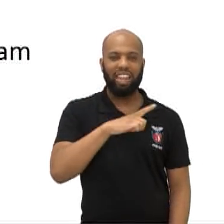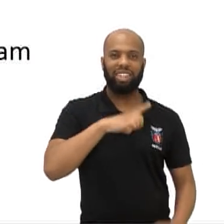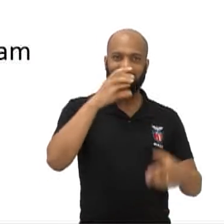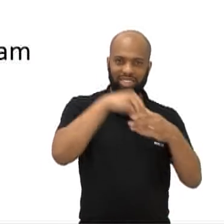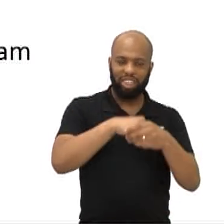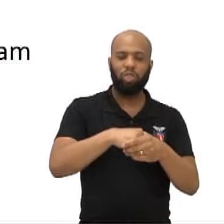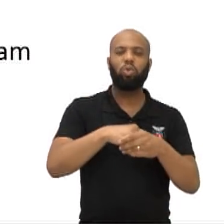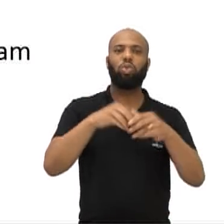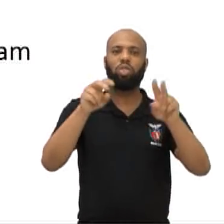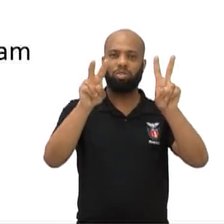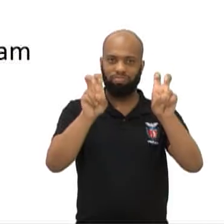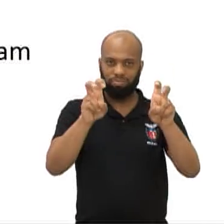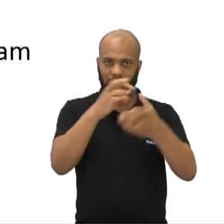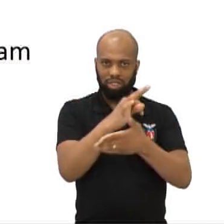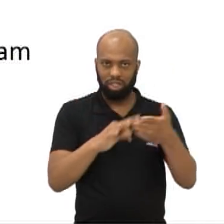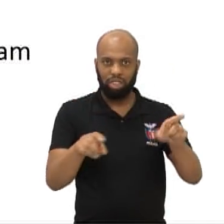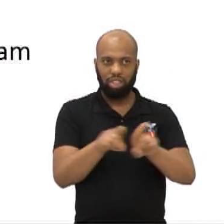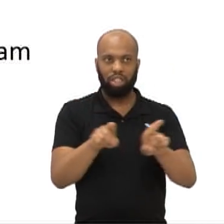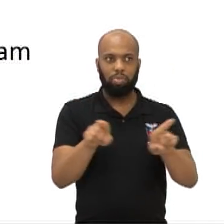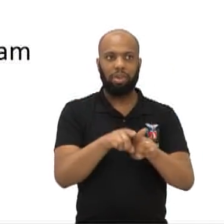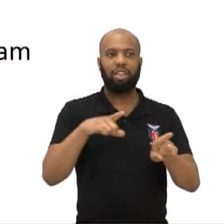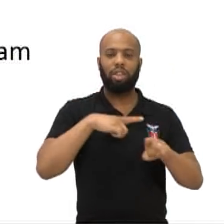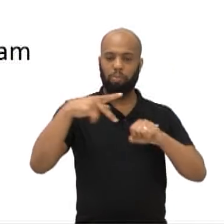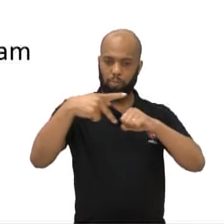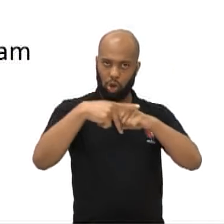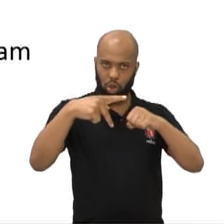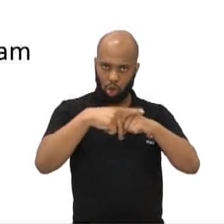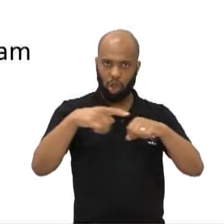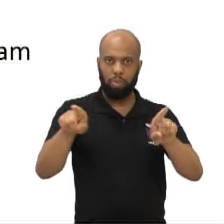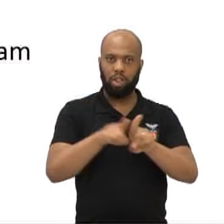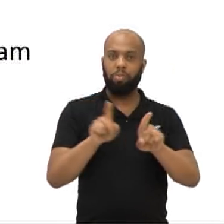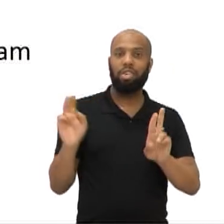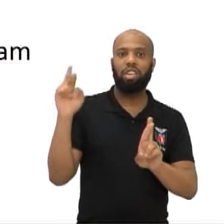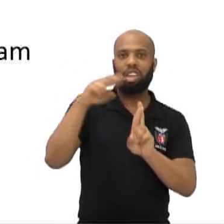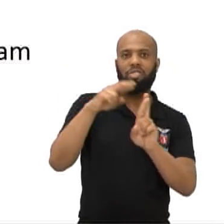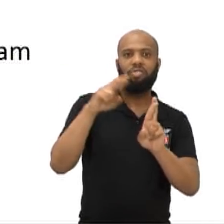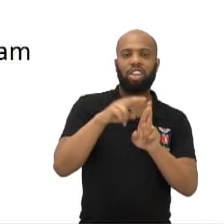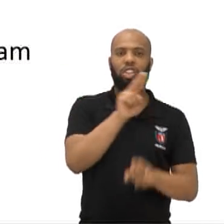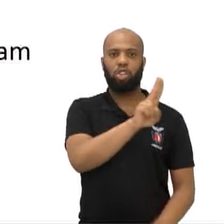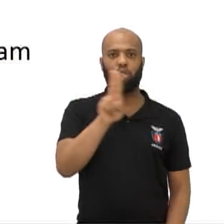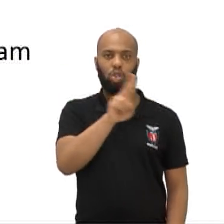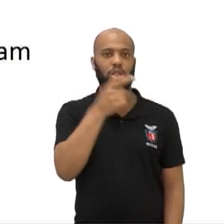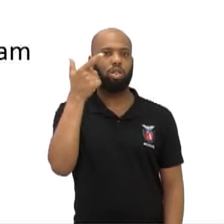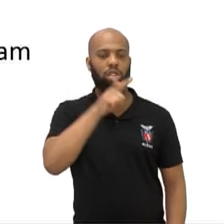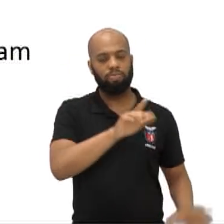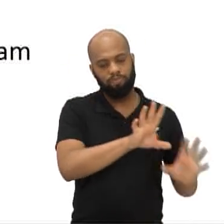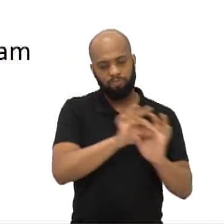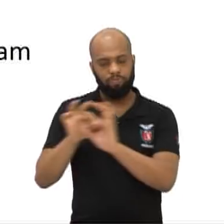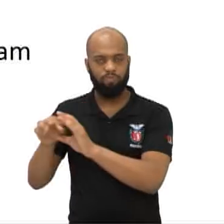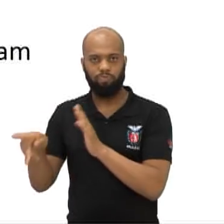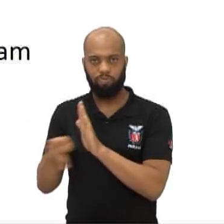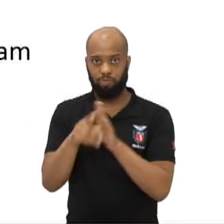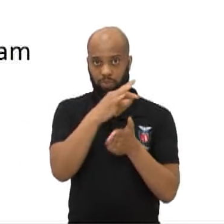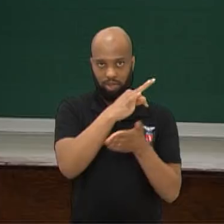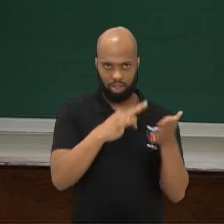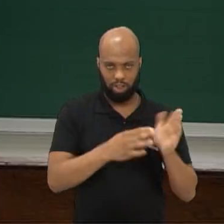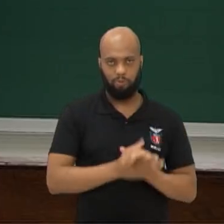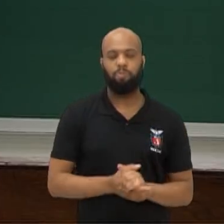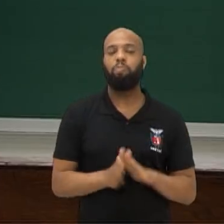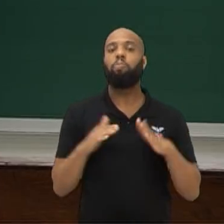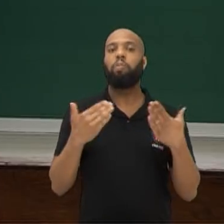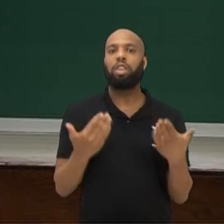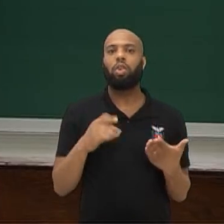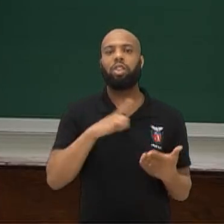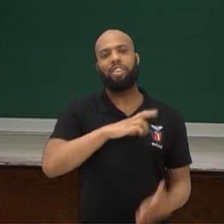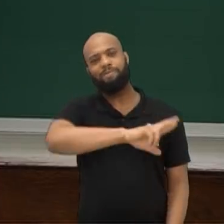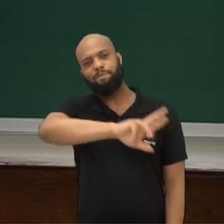e expressões nominais que retomam nomes nas narrativas para atribuir maior coesão aos textos, certo? Então,